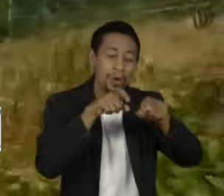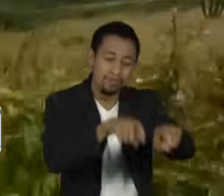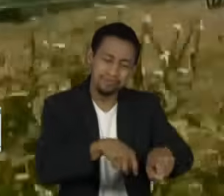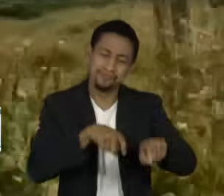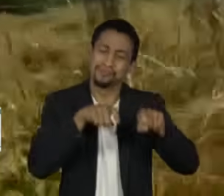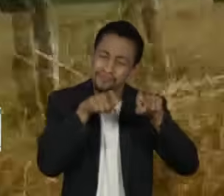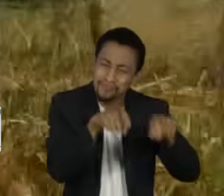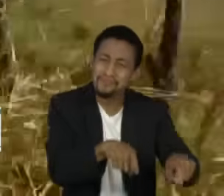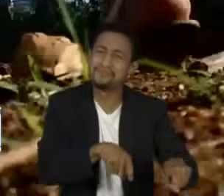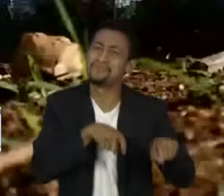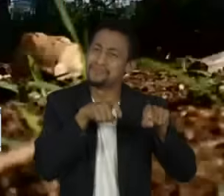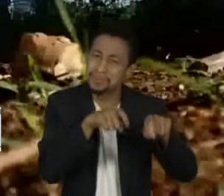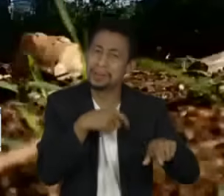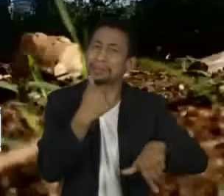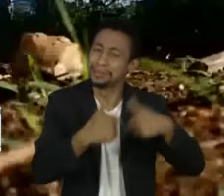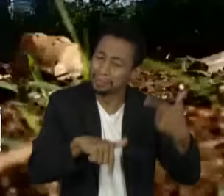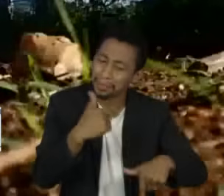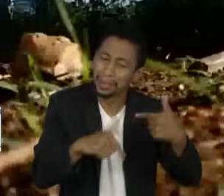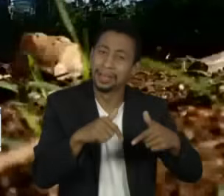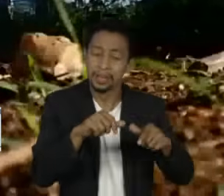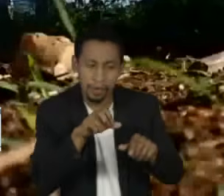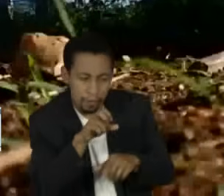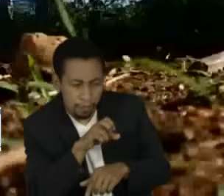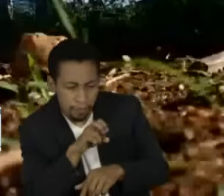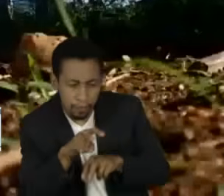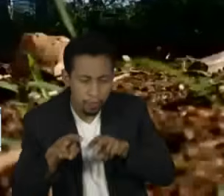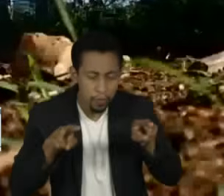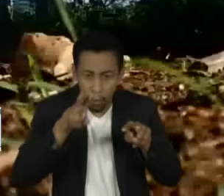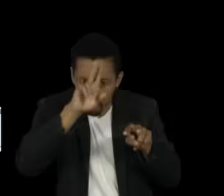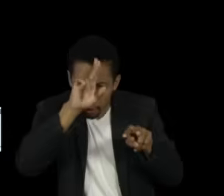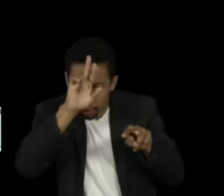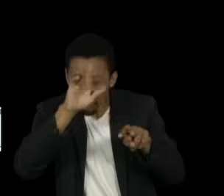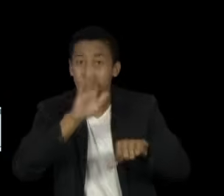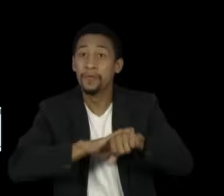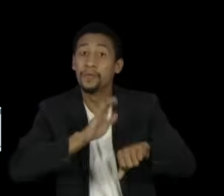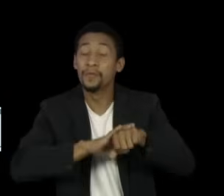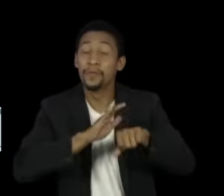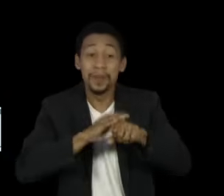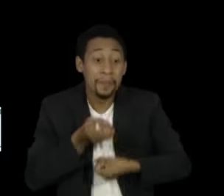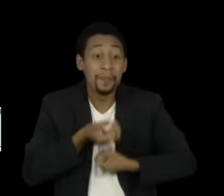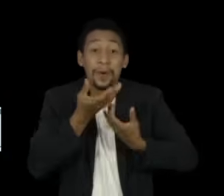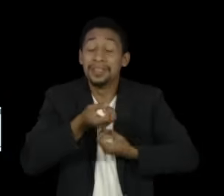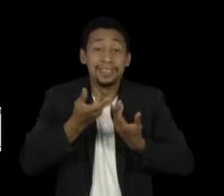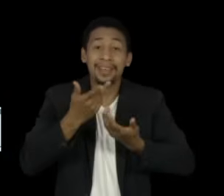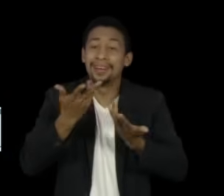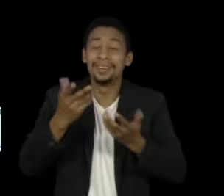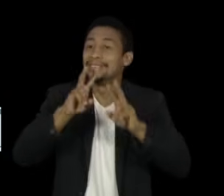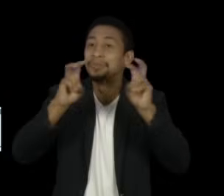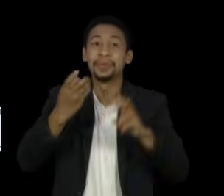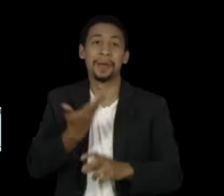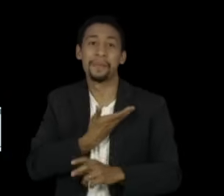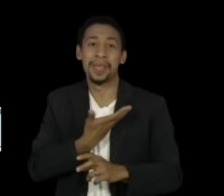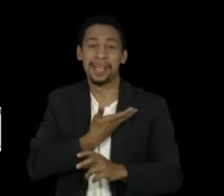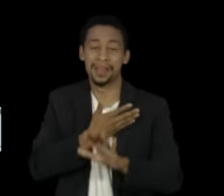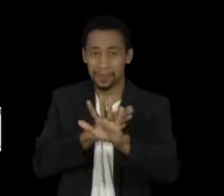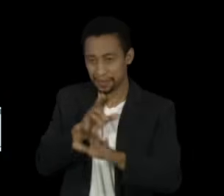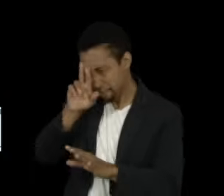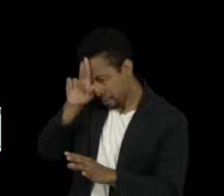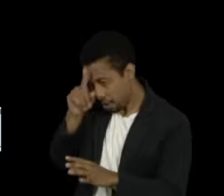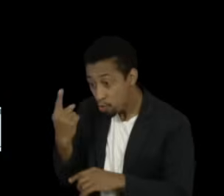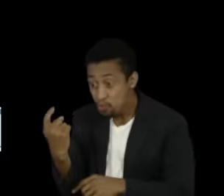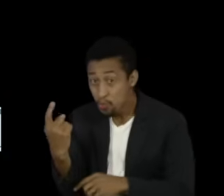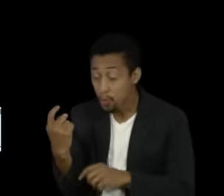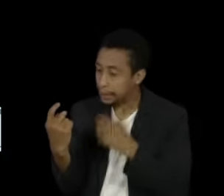hora. Observando as formigas, fez poesia com a amizade. Uma formiga sozinha é só um inseto indefeso. Mas ela com